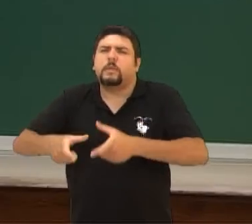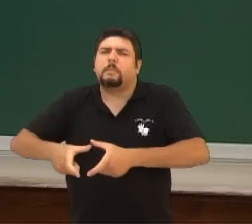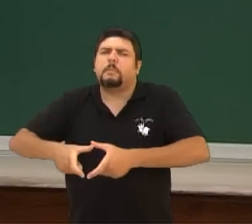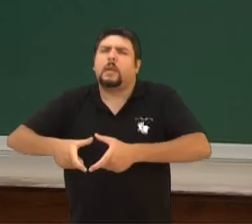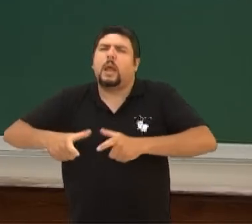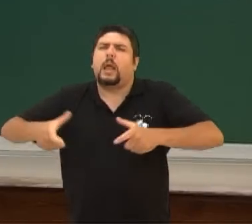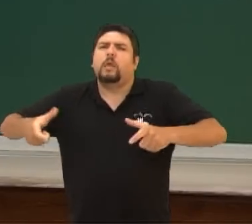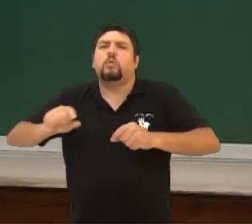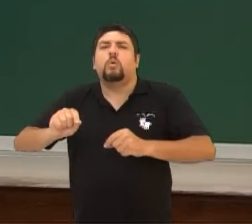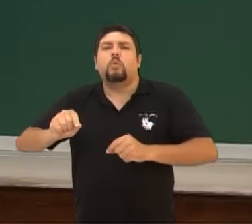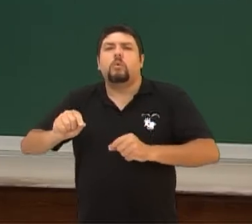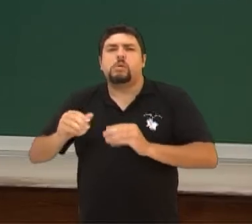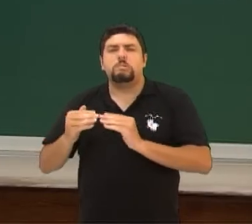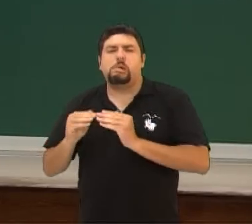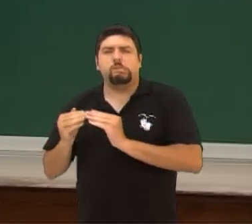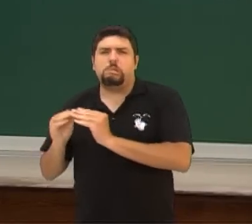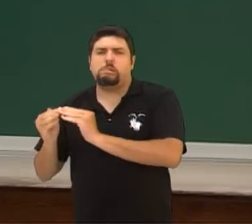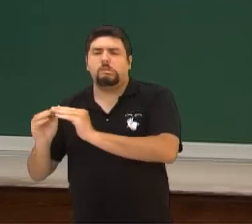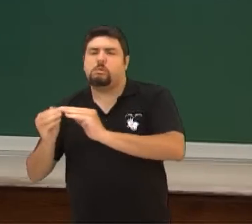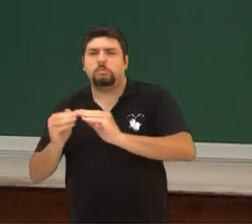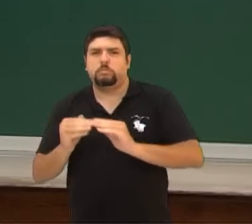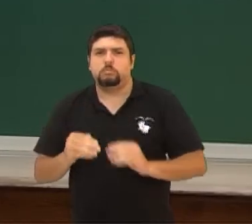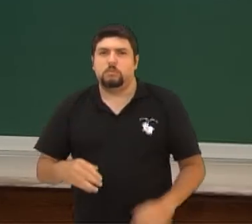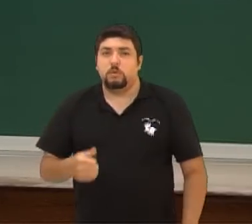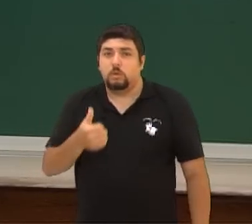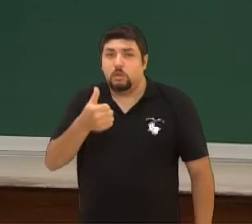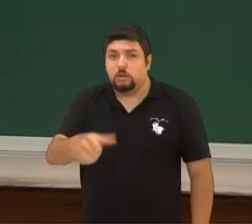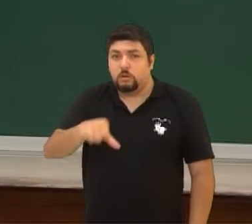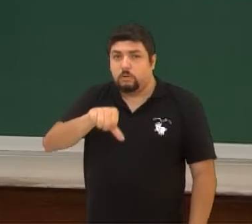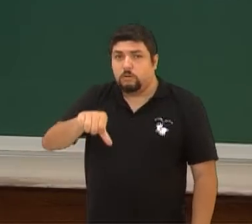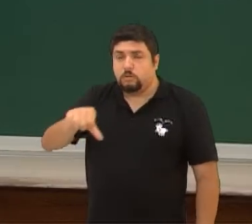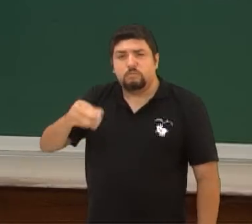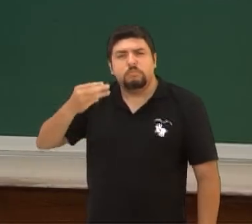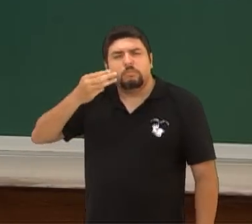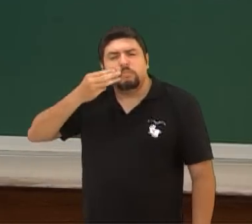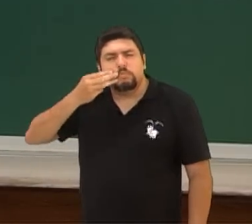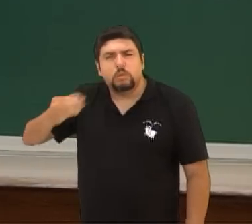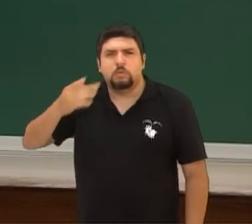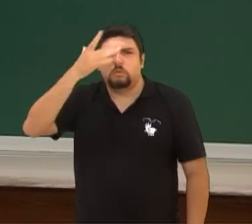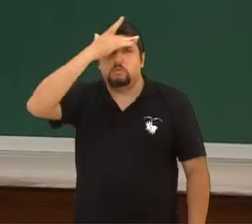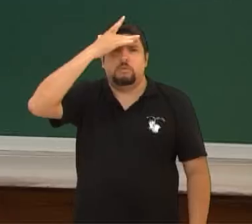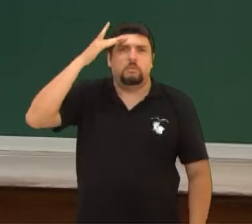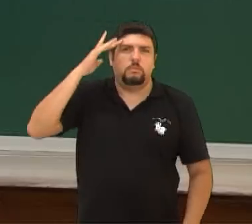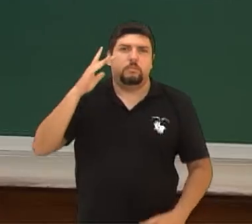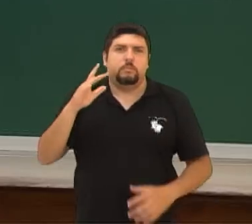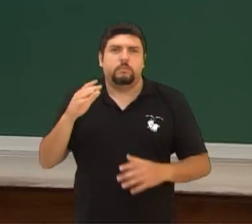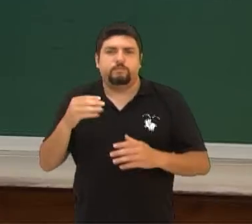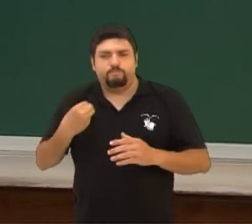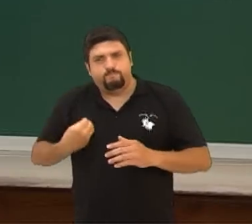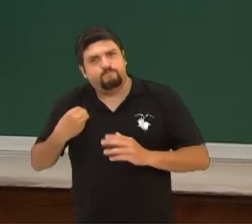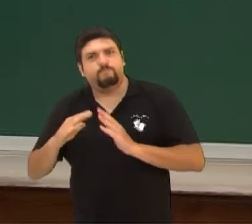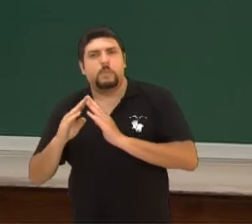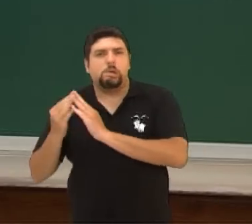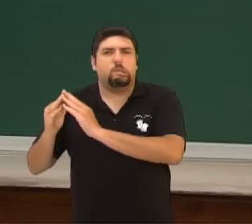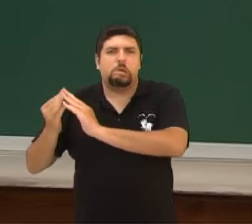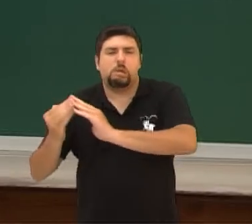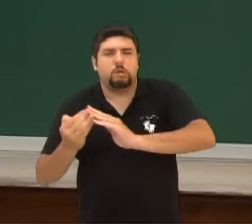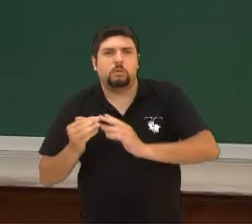ocupações desordenadas, nas favelas. São 199 milhões de pessoas, aproximadamente.